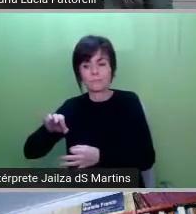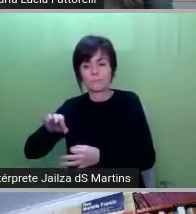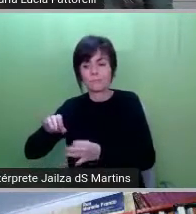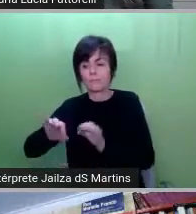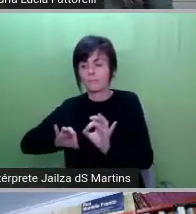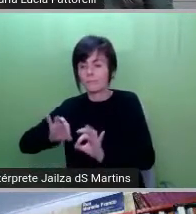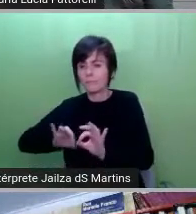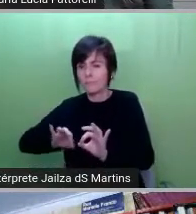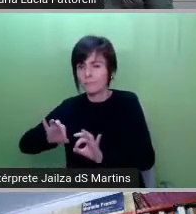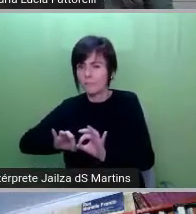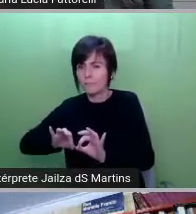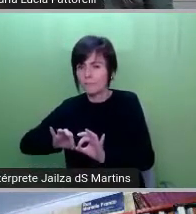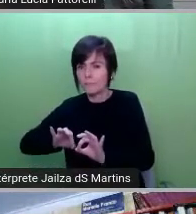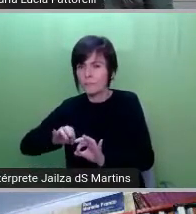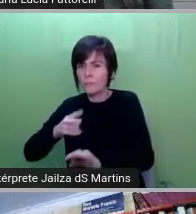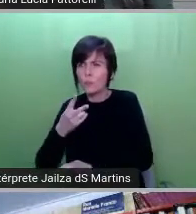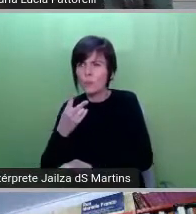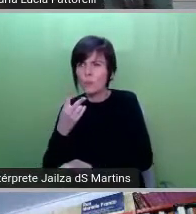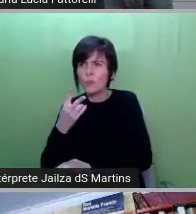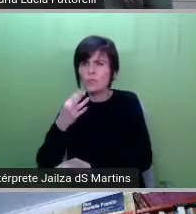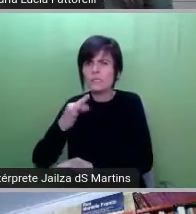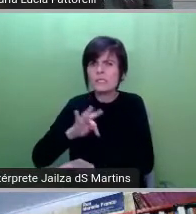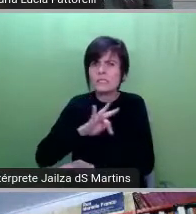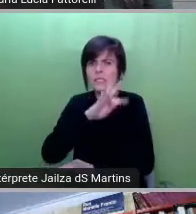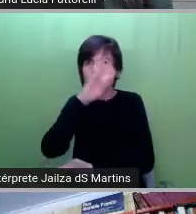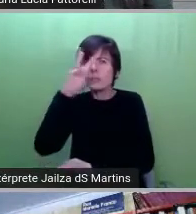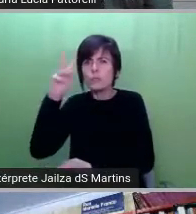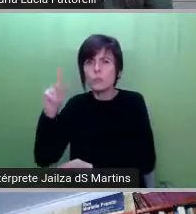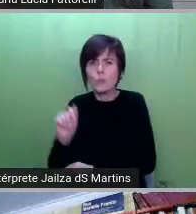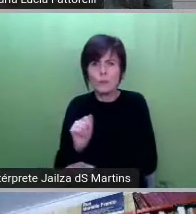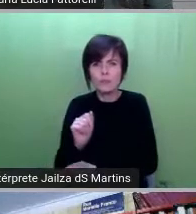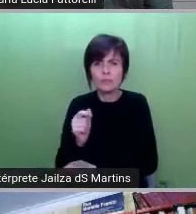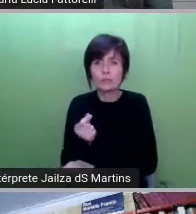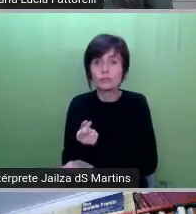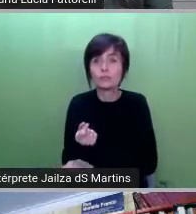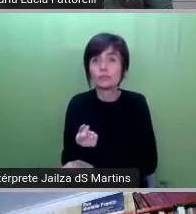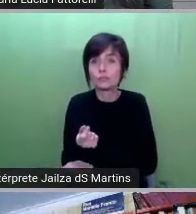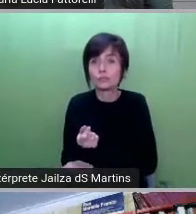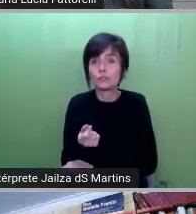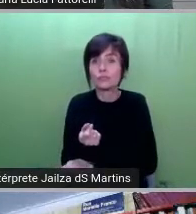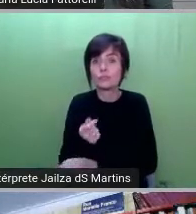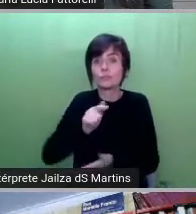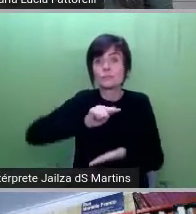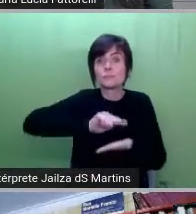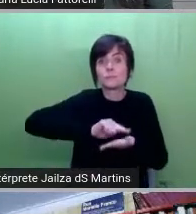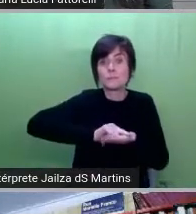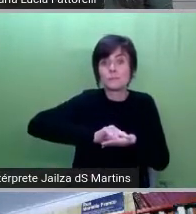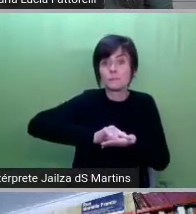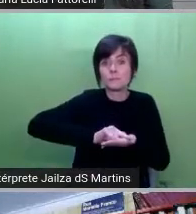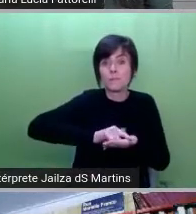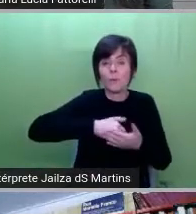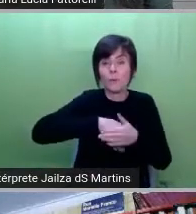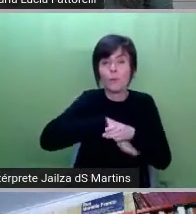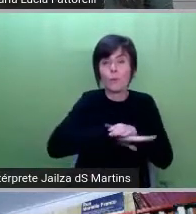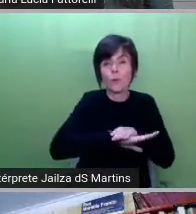de quase 2 trilhões de reais em títulos na sua carteira.